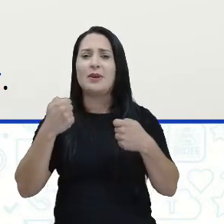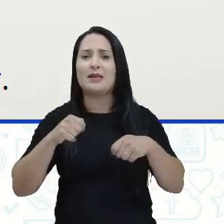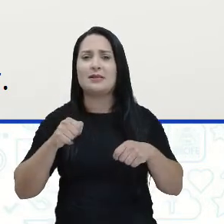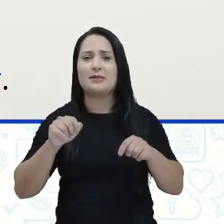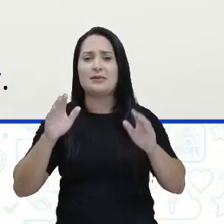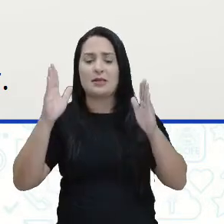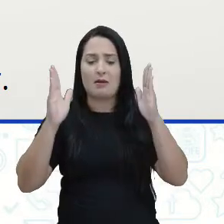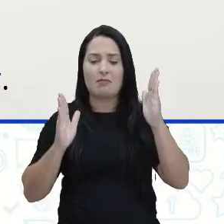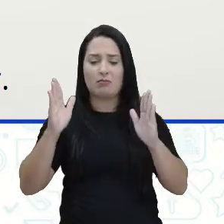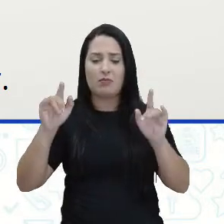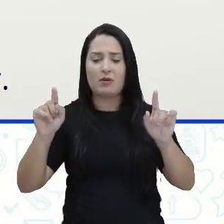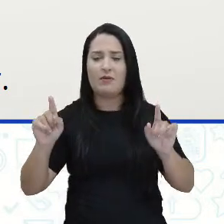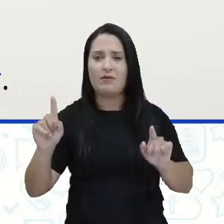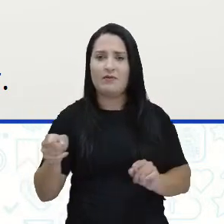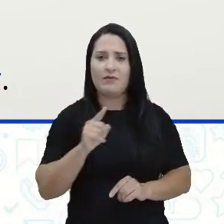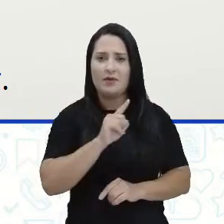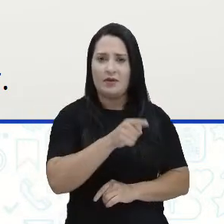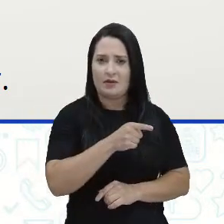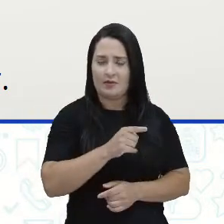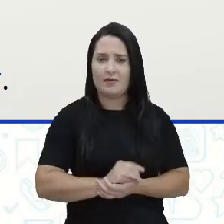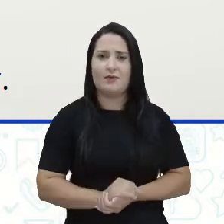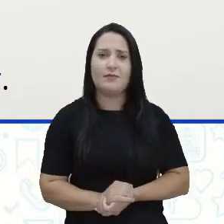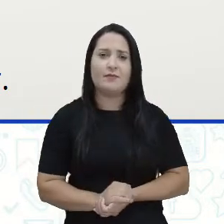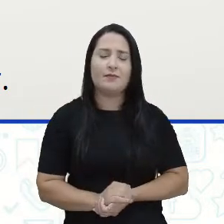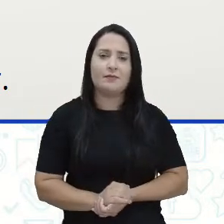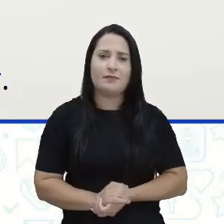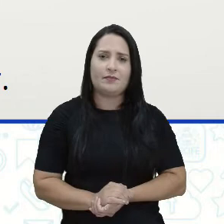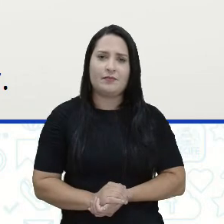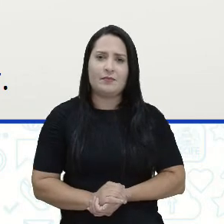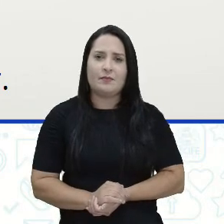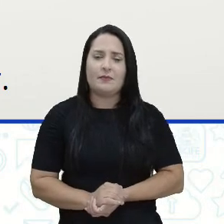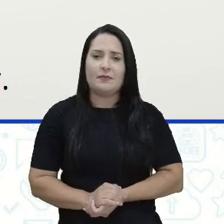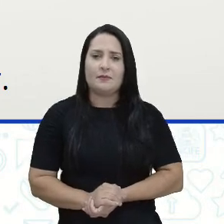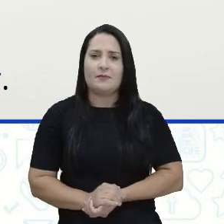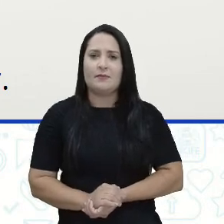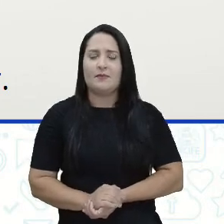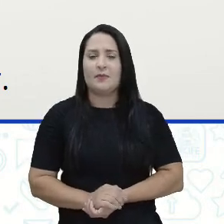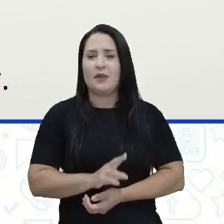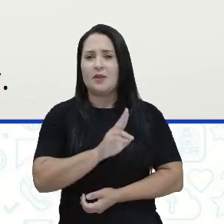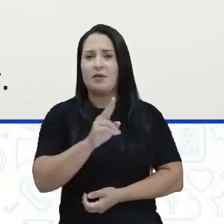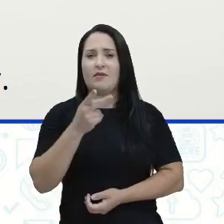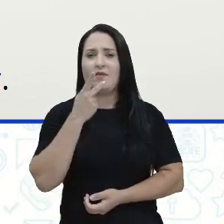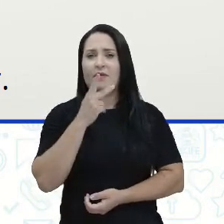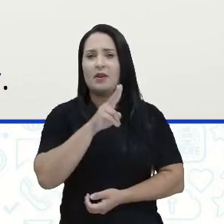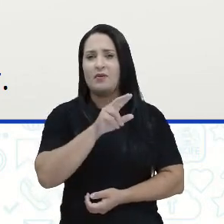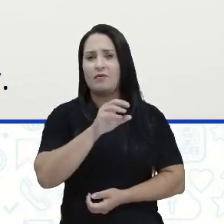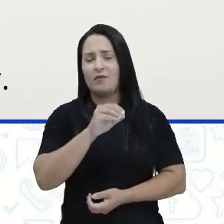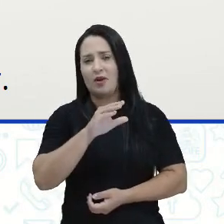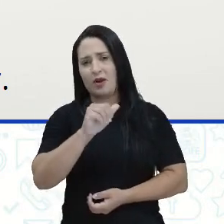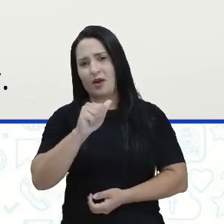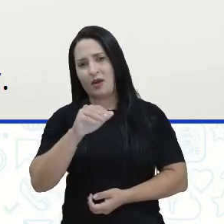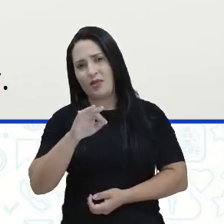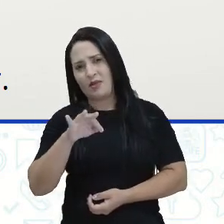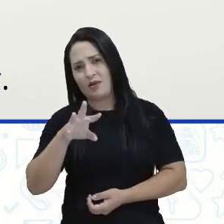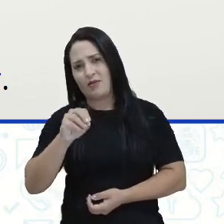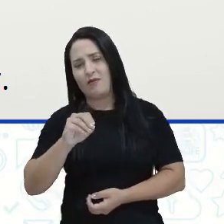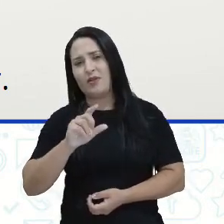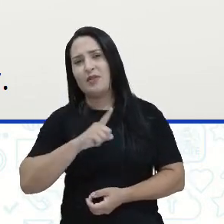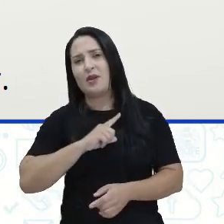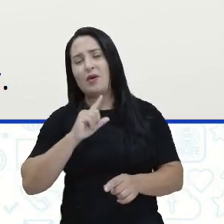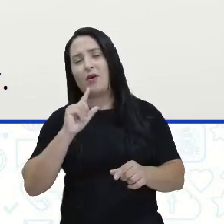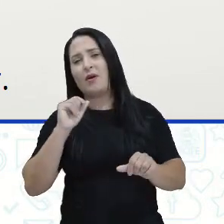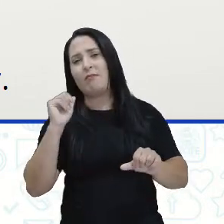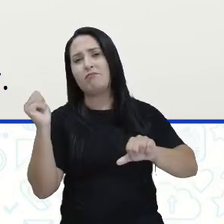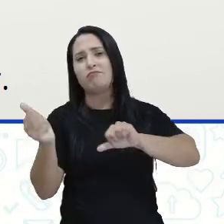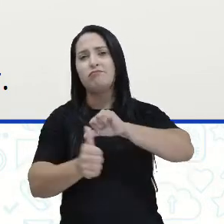gente diz que o nome ali é um vocativo, a gente já meio que altera um pouco o sentido da oração.